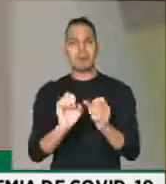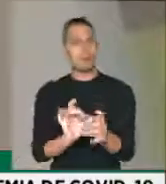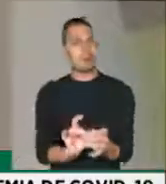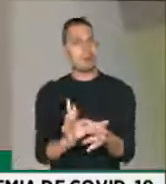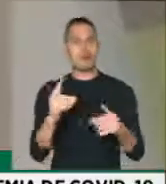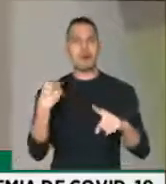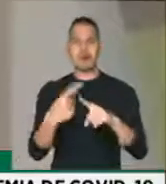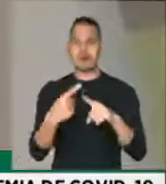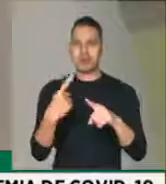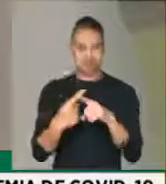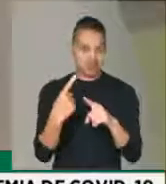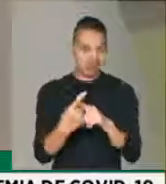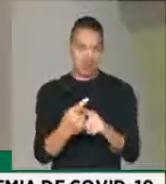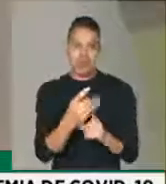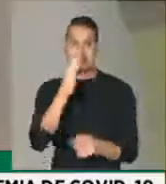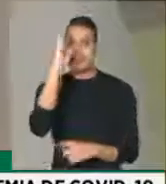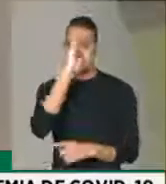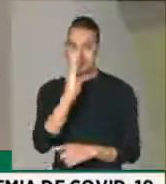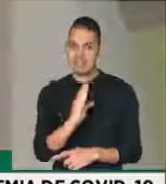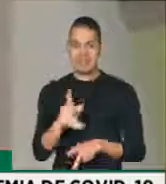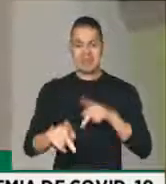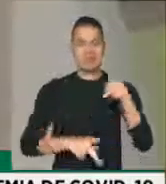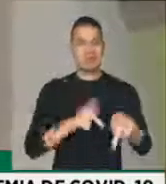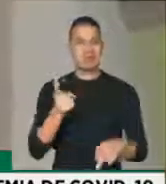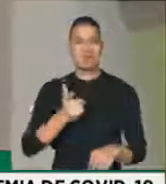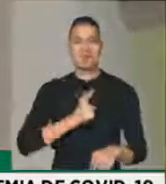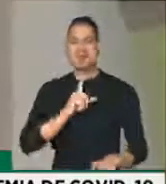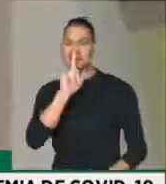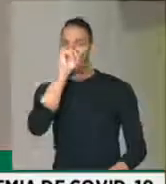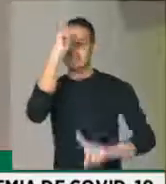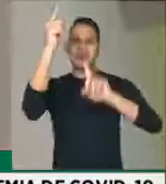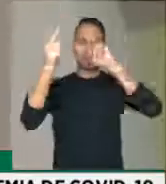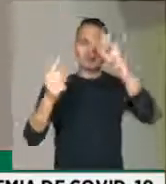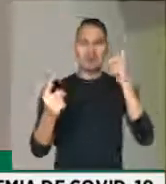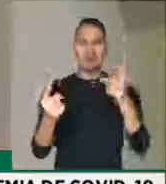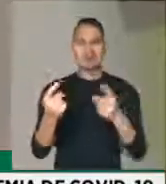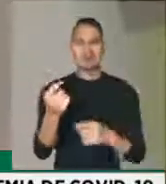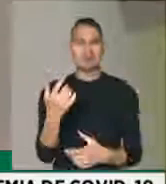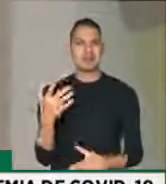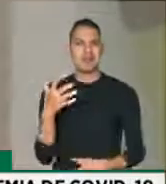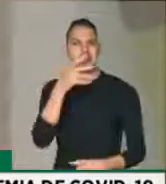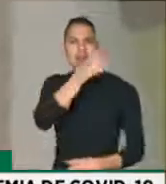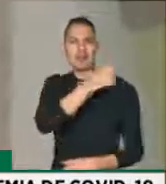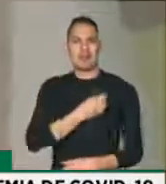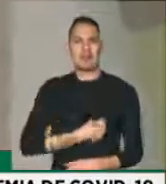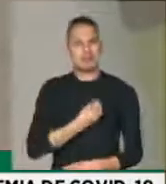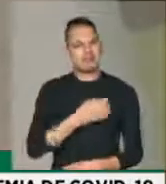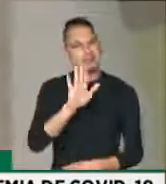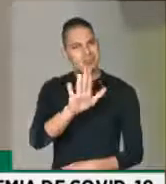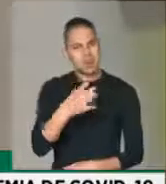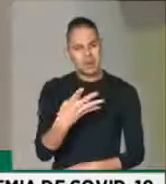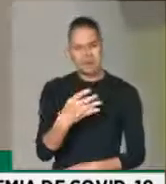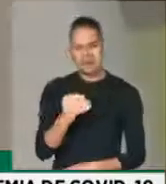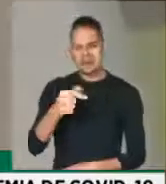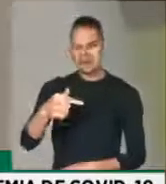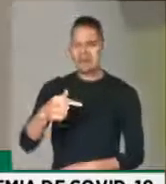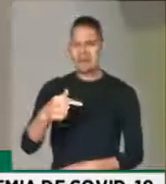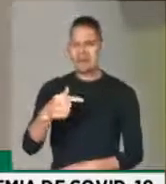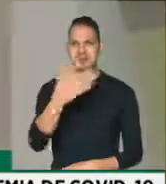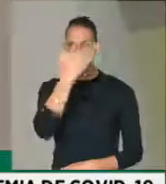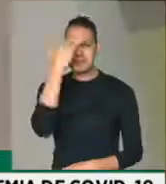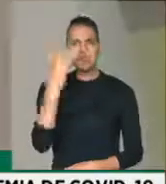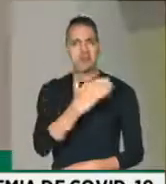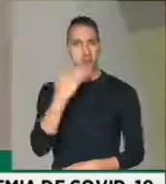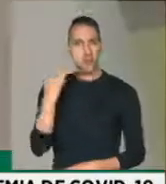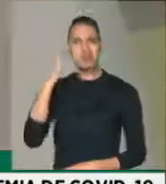vai escapar da morte. Deputado Marcos Pereira, conheço a sua sensibilidade. Será que esses 407 brasileiros que morreram nas